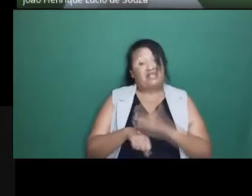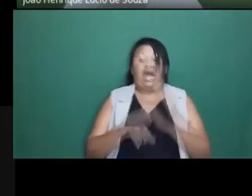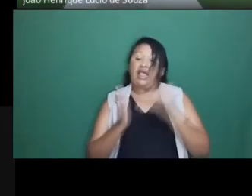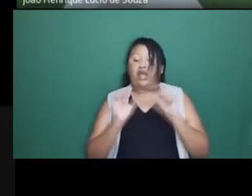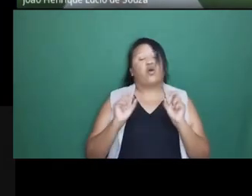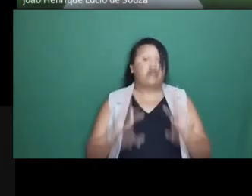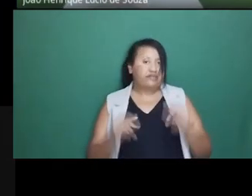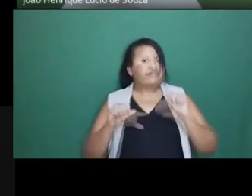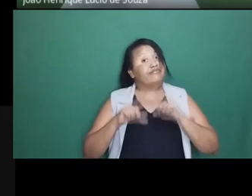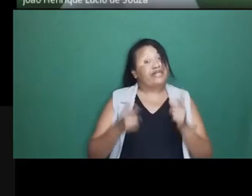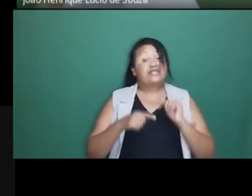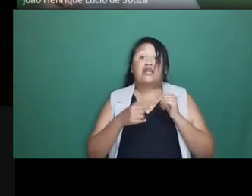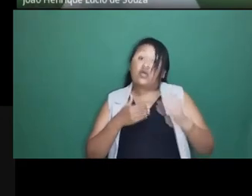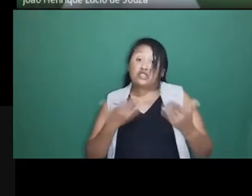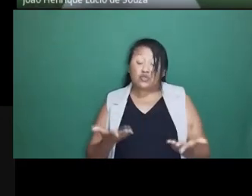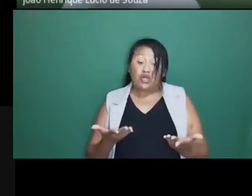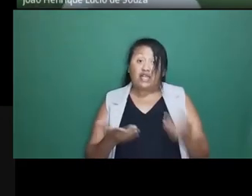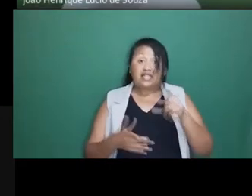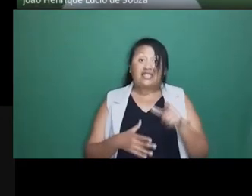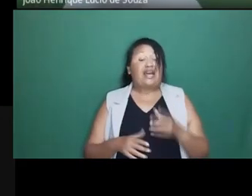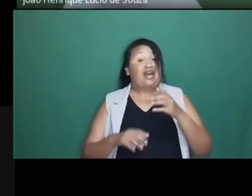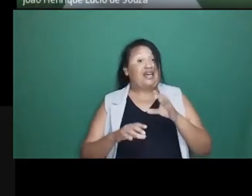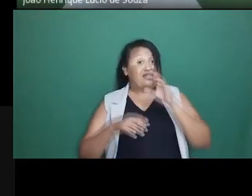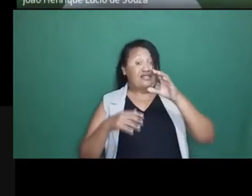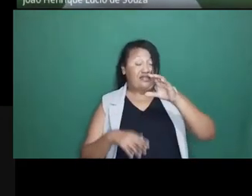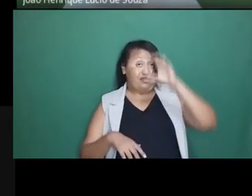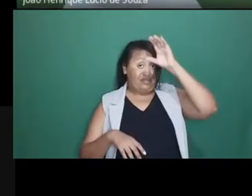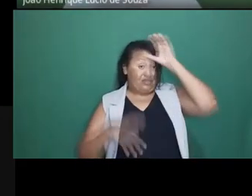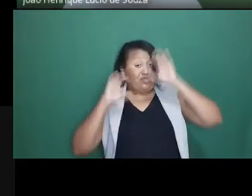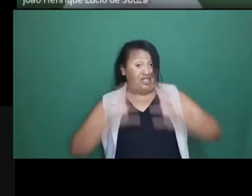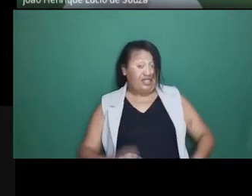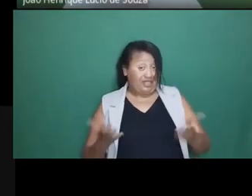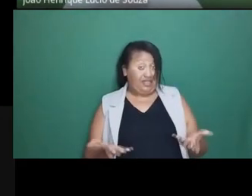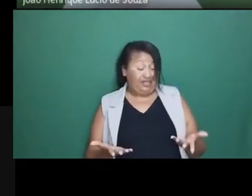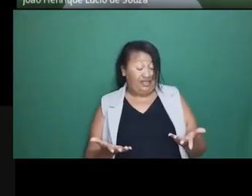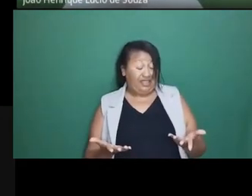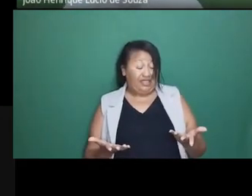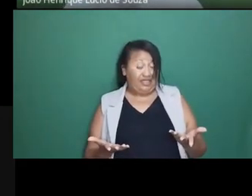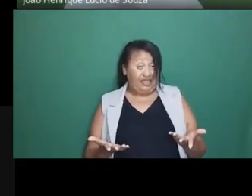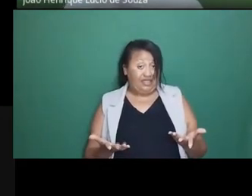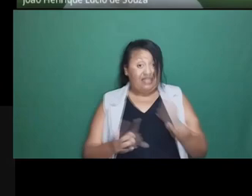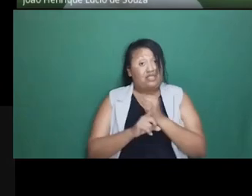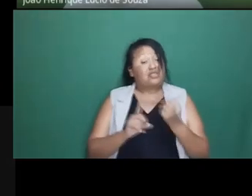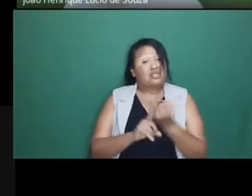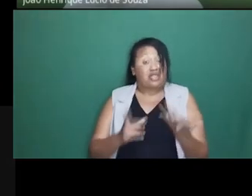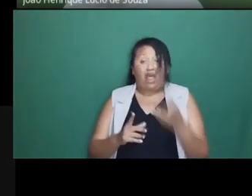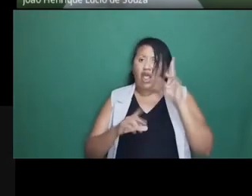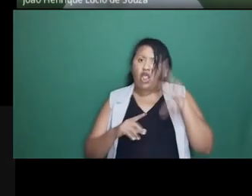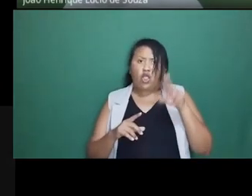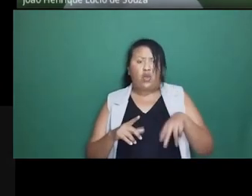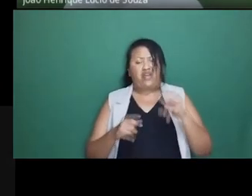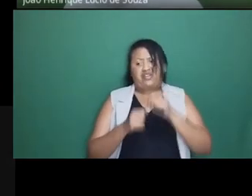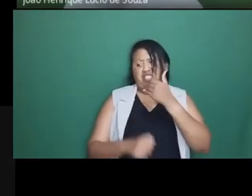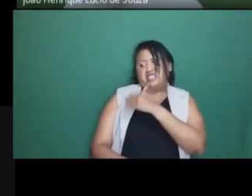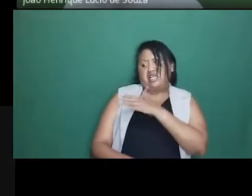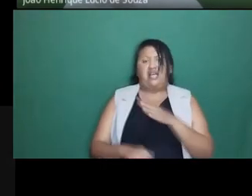bem Tá certo mas ele continua que a sociedade romana nunca fez discriminas discriminações ou separar as pessoas por classe